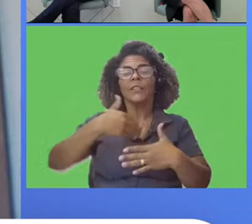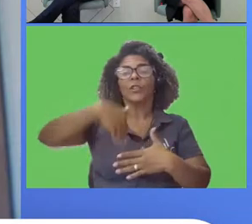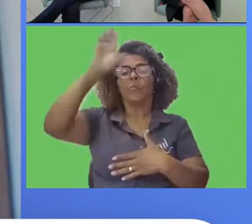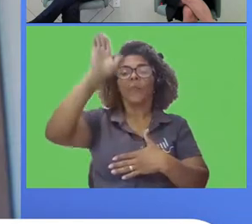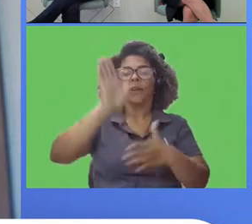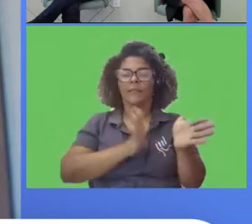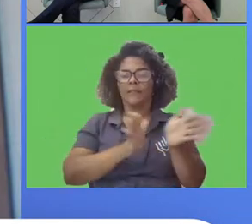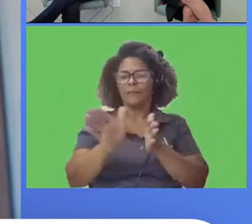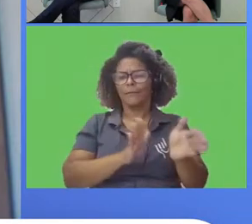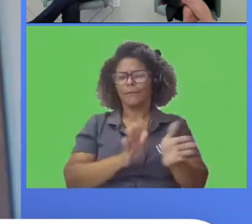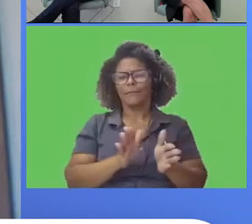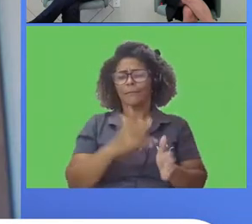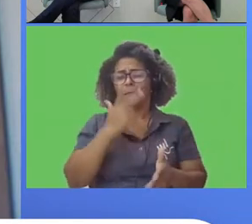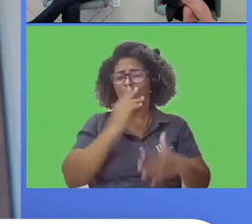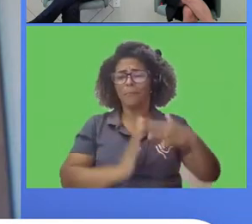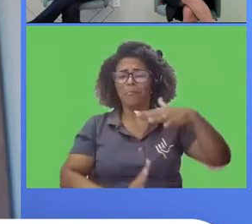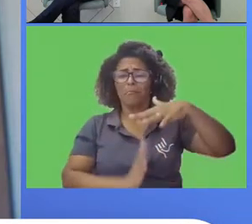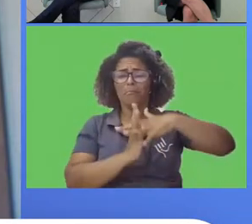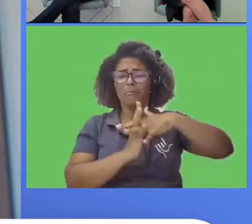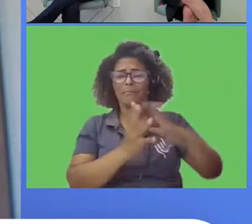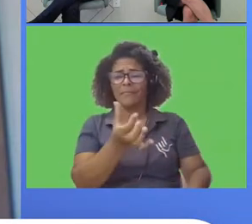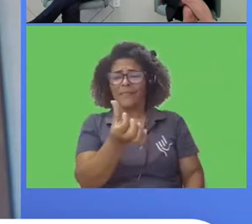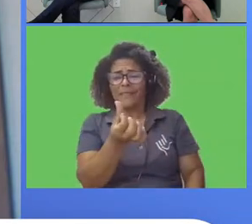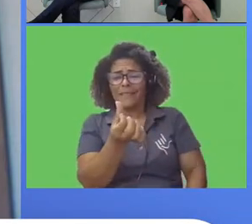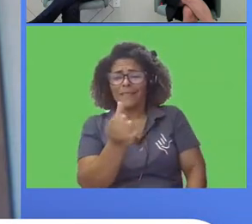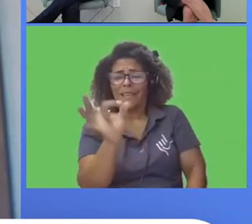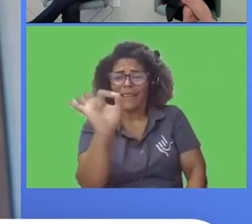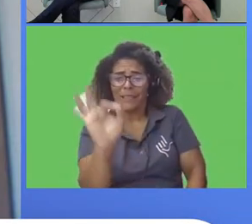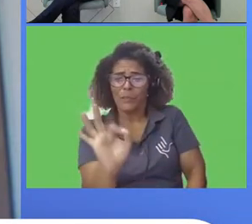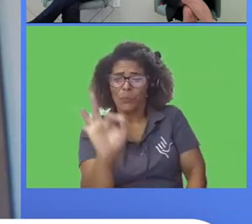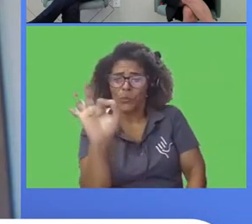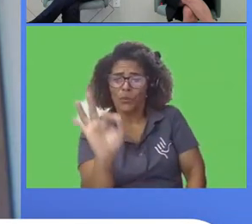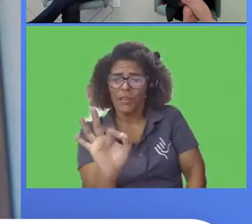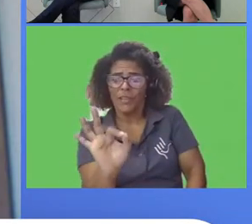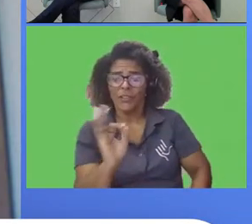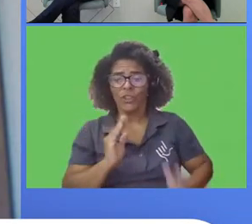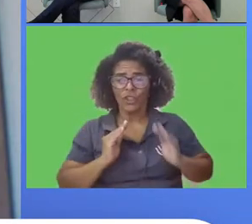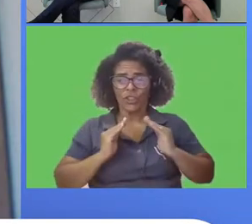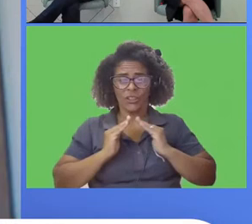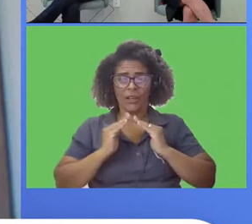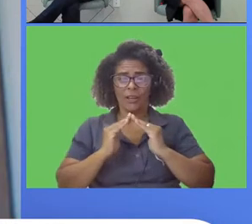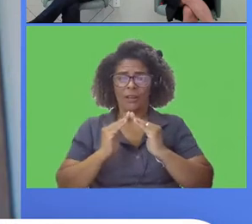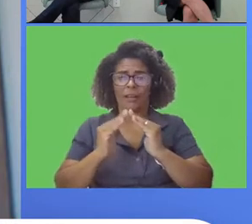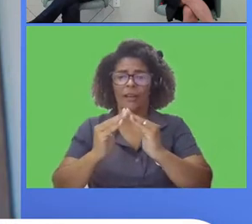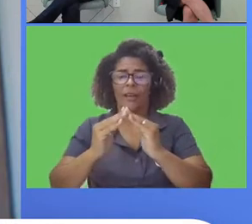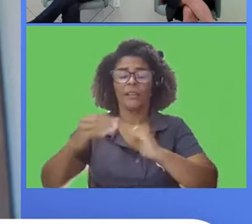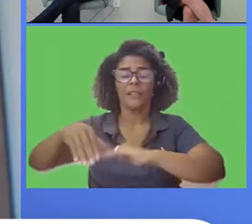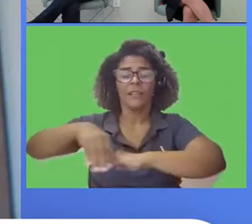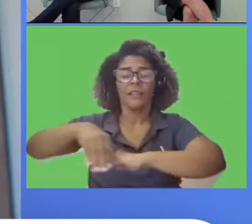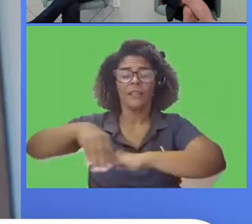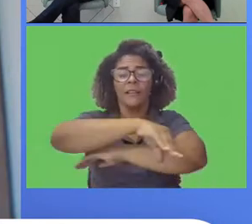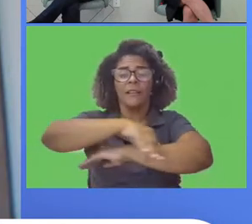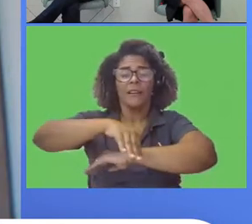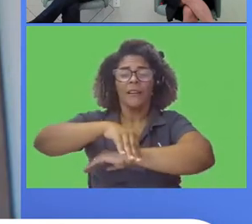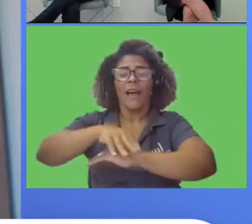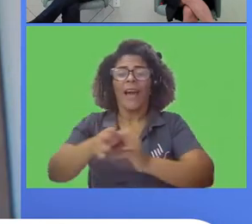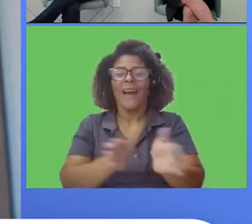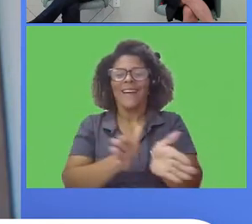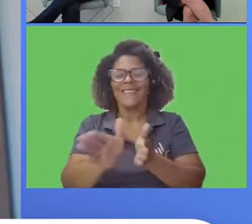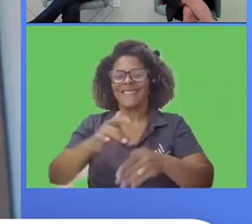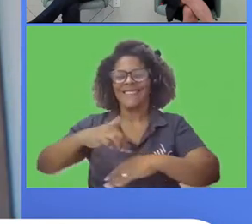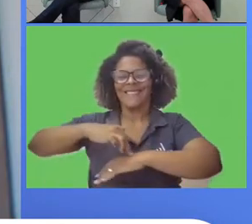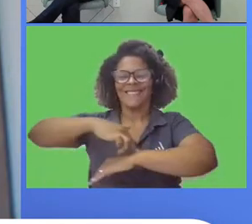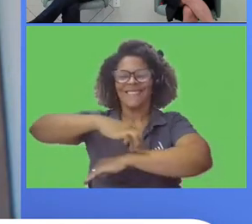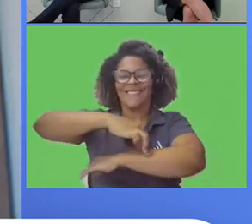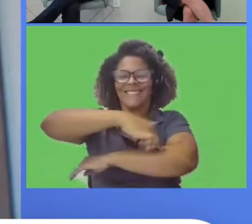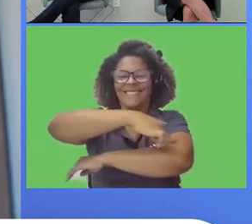a 6% de domicílios que estão em entornos com calçadas acessíveis, né? A gente tem ali as cidades